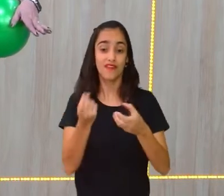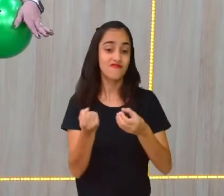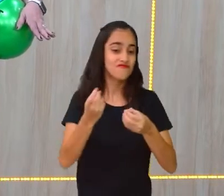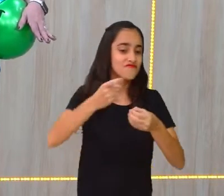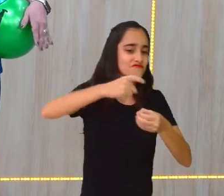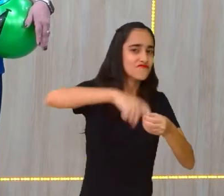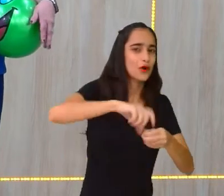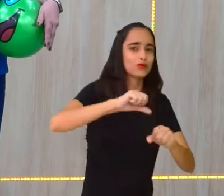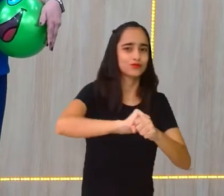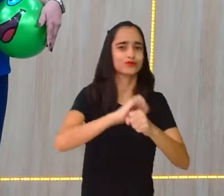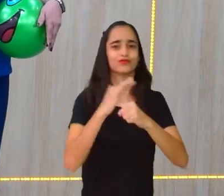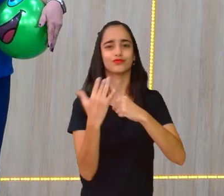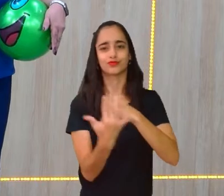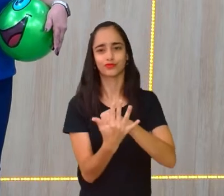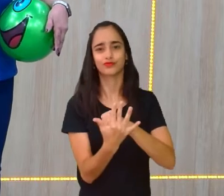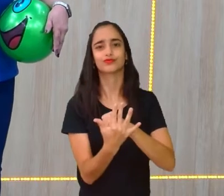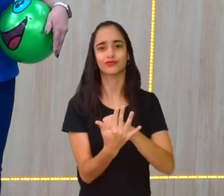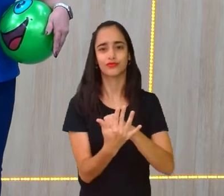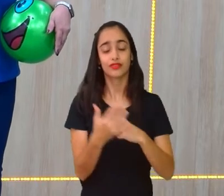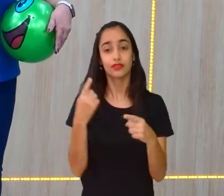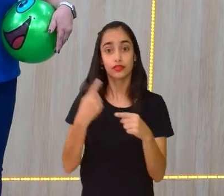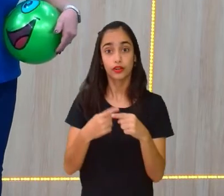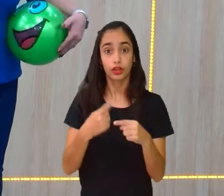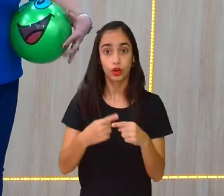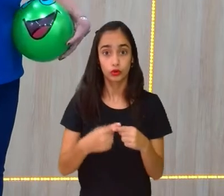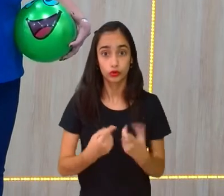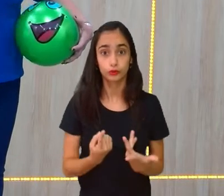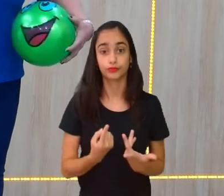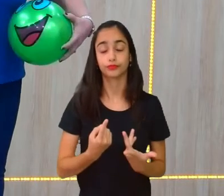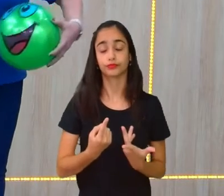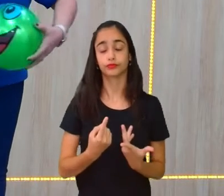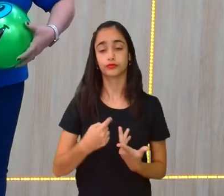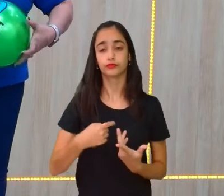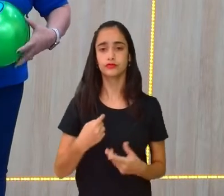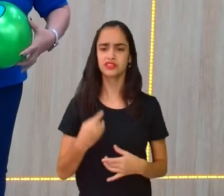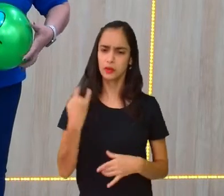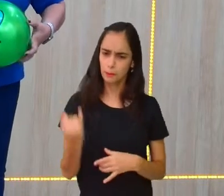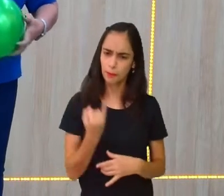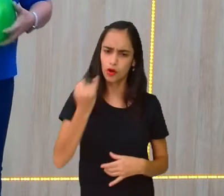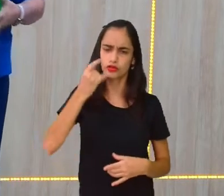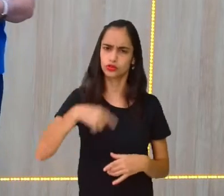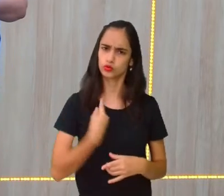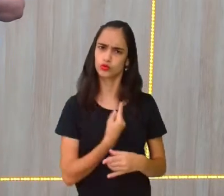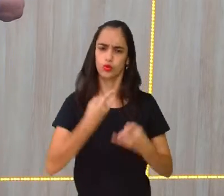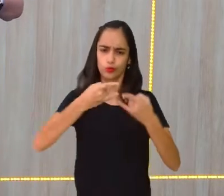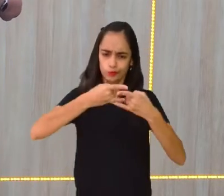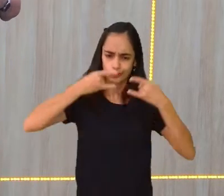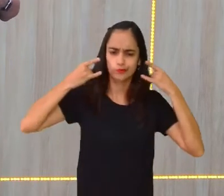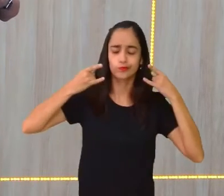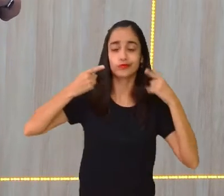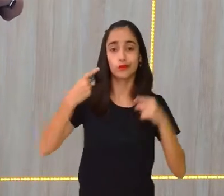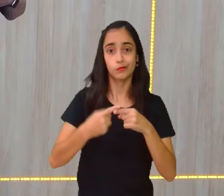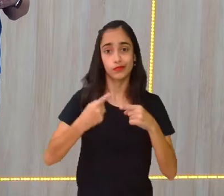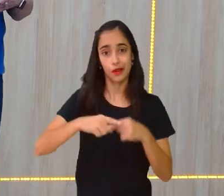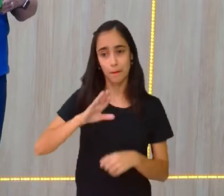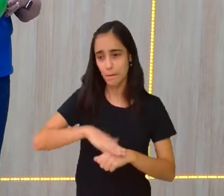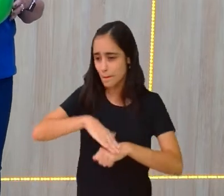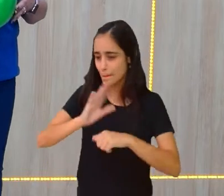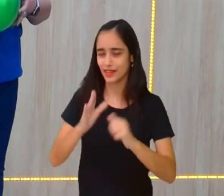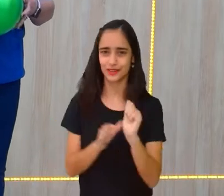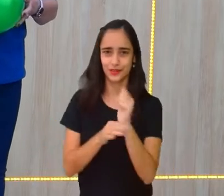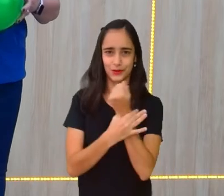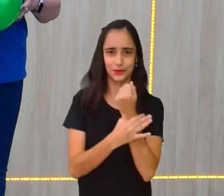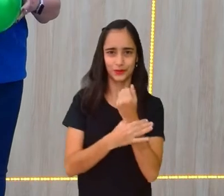gente não vai permitir, porque nós vamos estar seguros. E aí eu trouxe para a gente hoje, né, a questão da nossa bola, que está